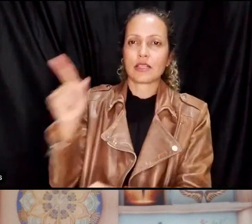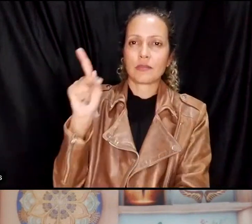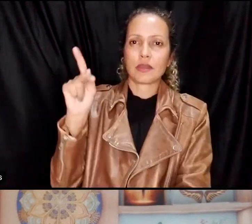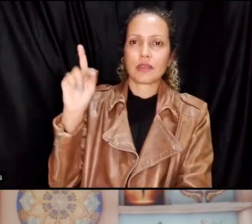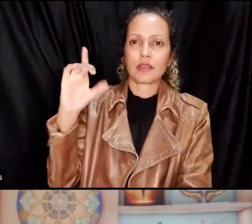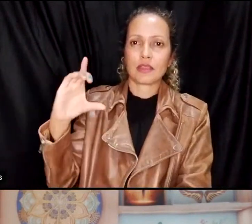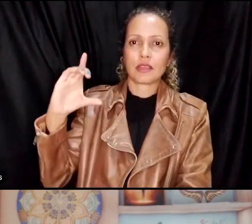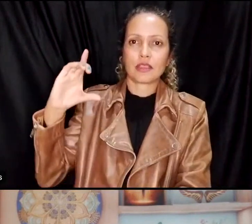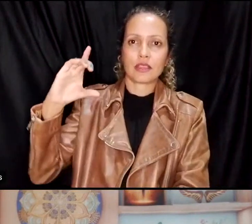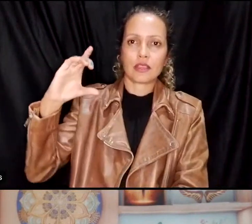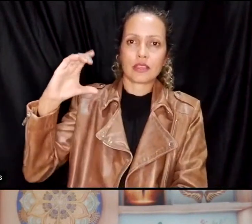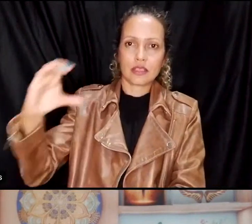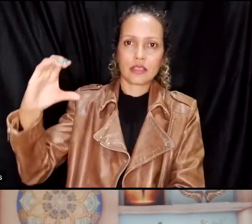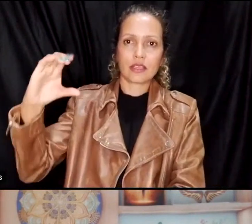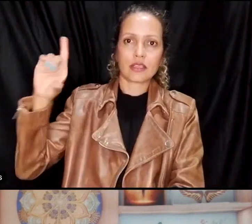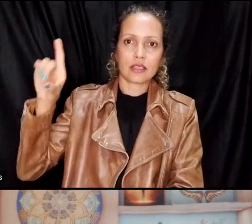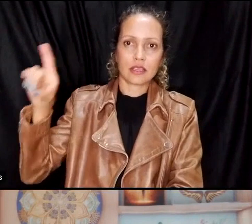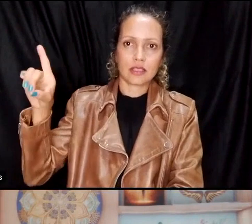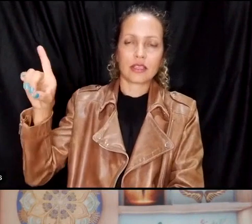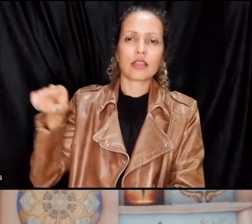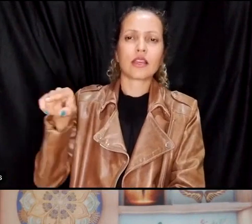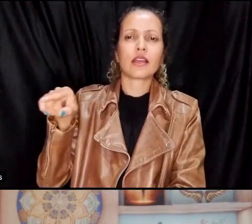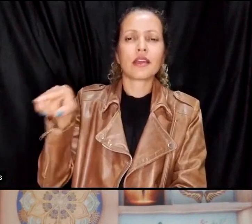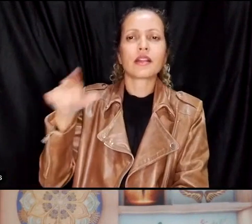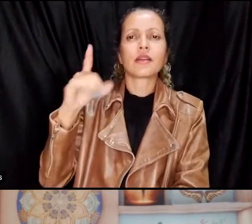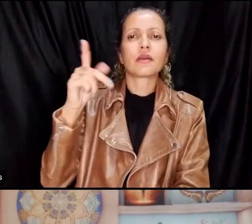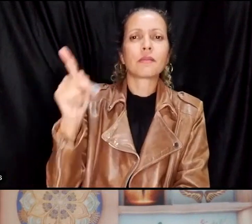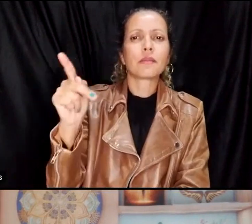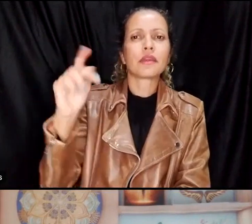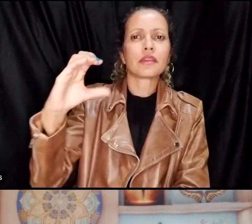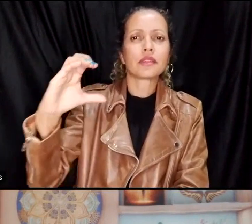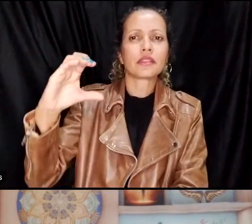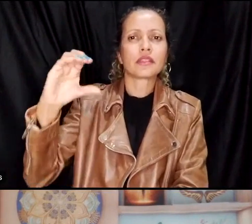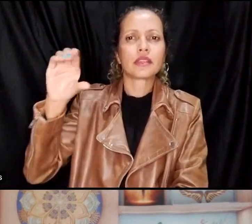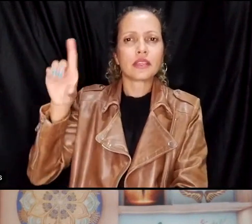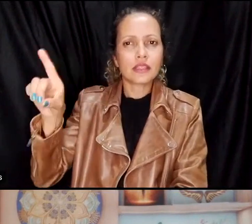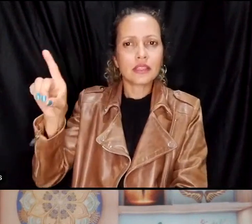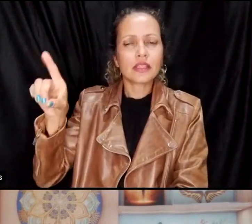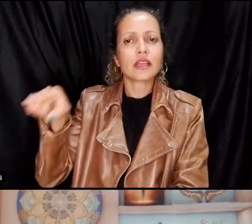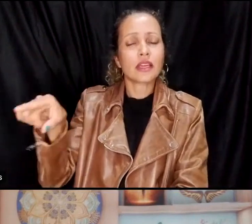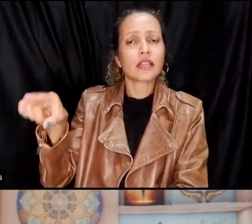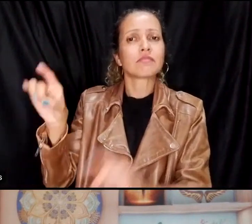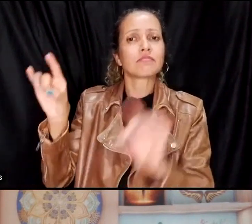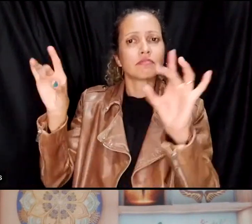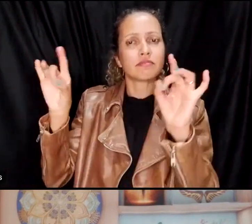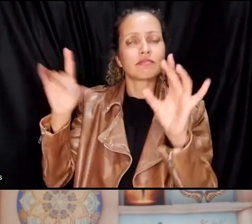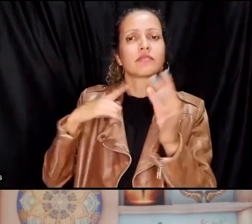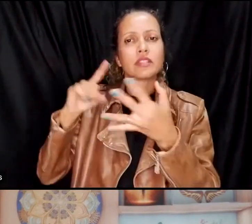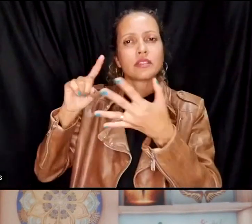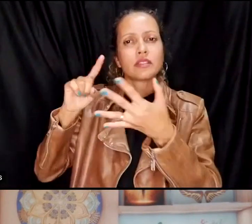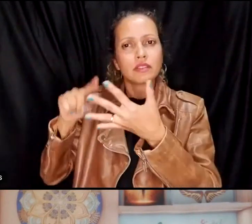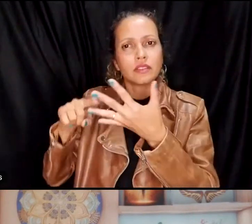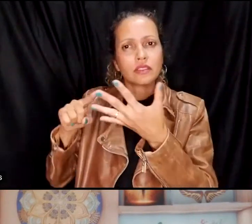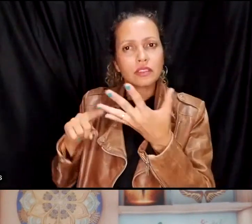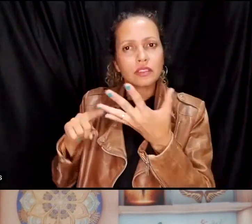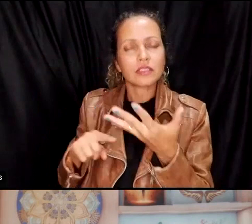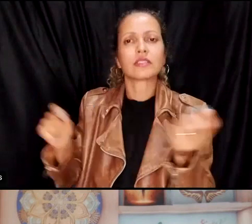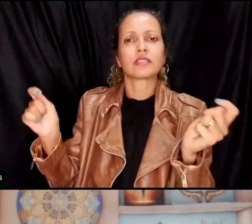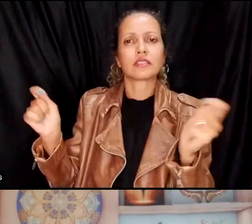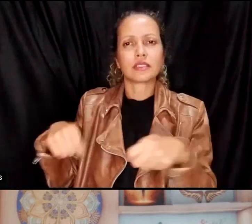deixa de ser alguém que possa contribuir. E foi aí que eu comecei a olhar para todas as